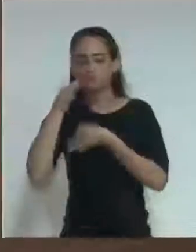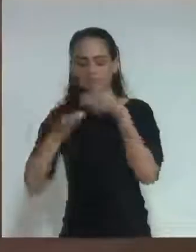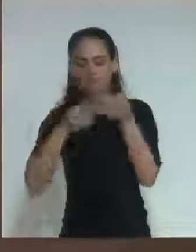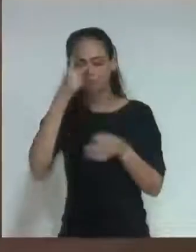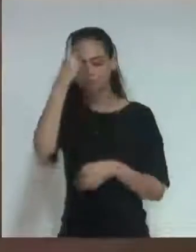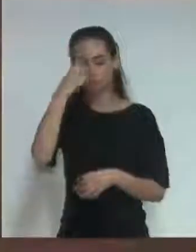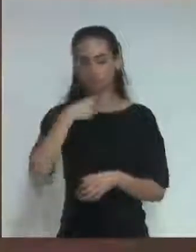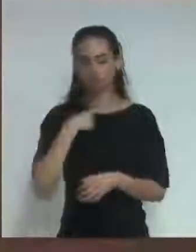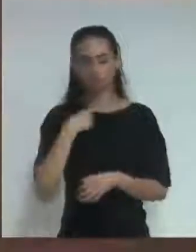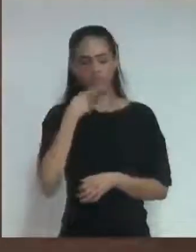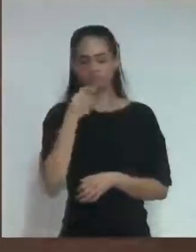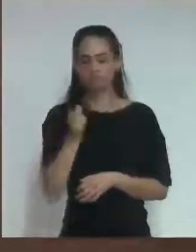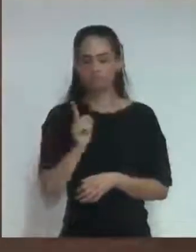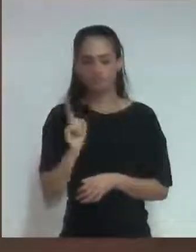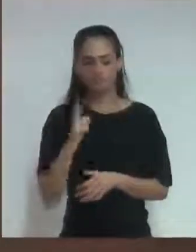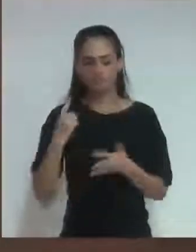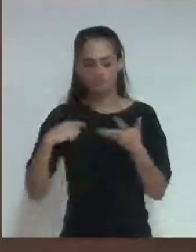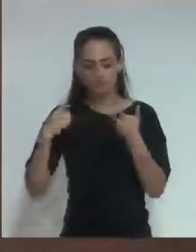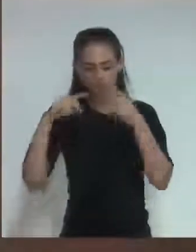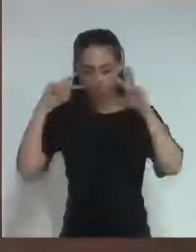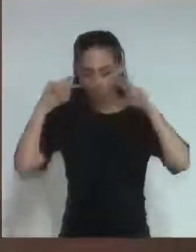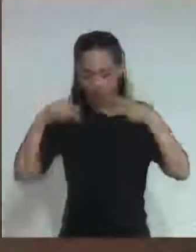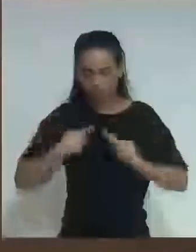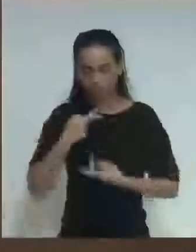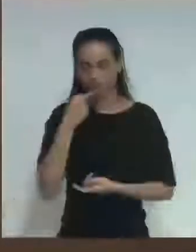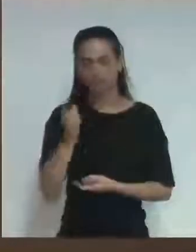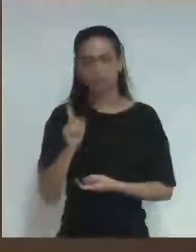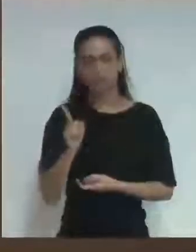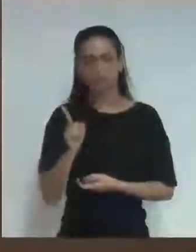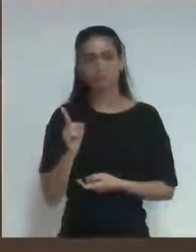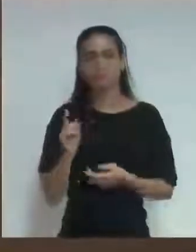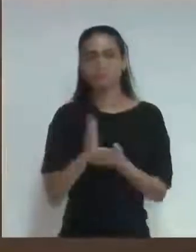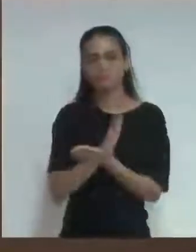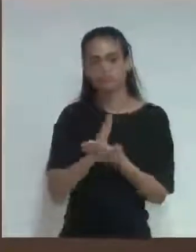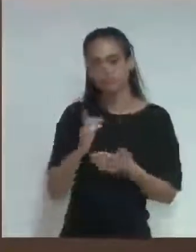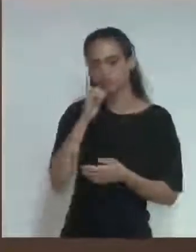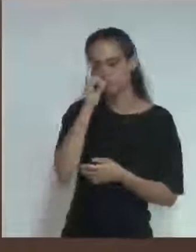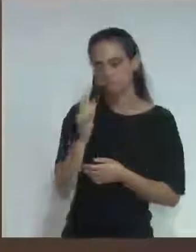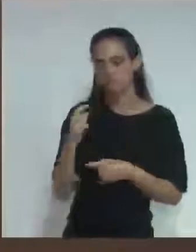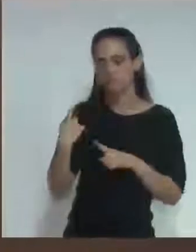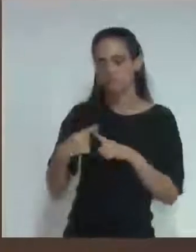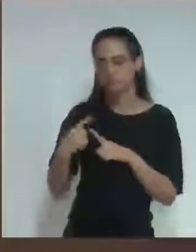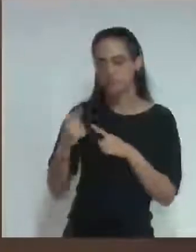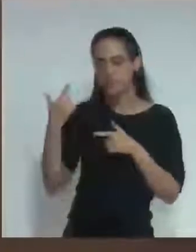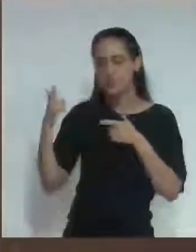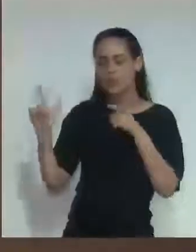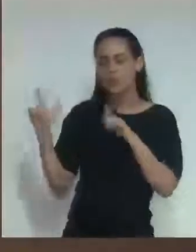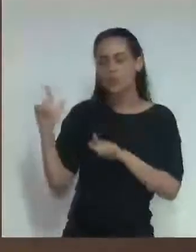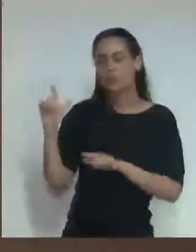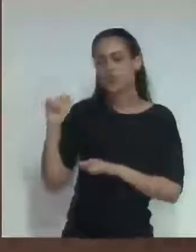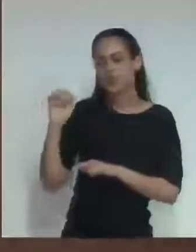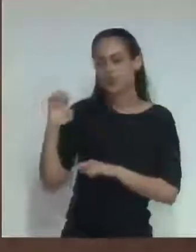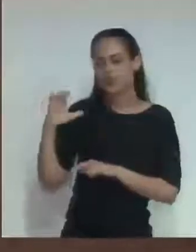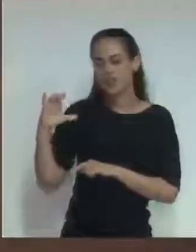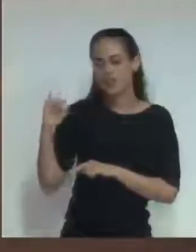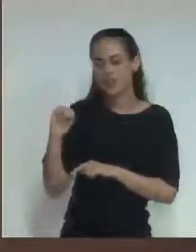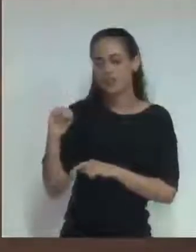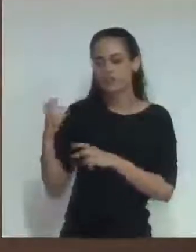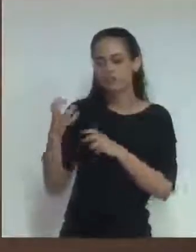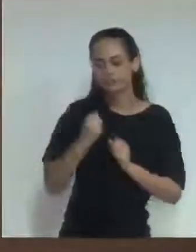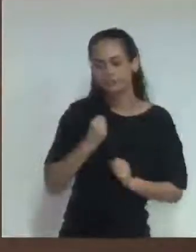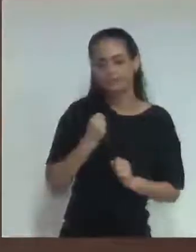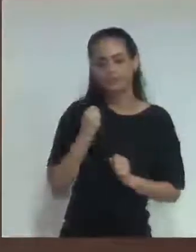né? Cometeu muitos erros, talvez até o Geraldo tenha pagado pelos erros do Aécio e de outros, mas pagou, perdeu-se muito